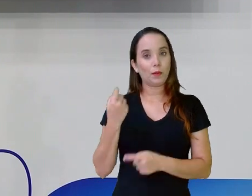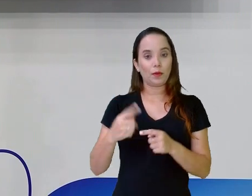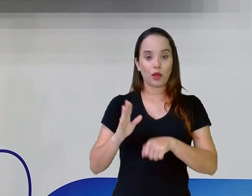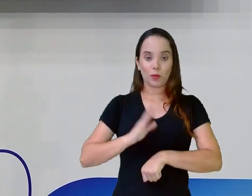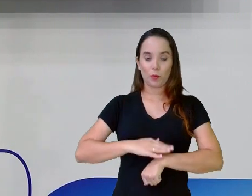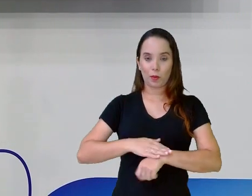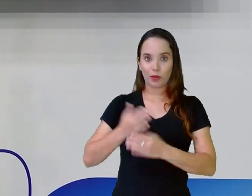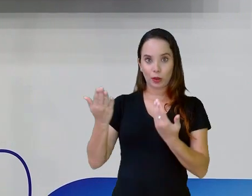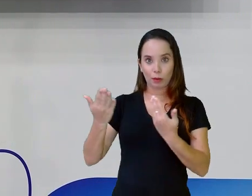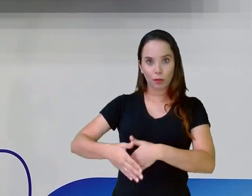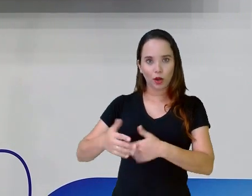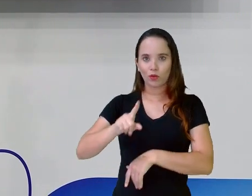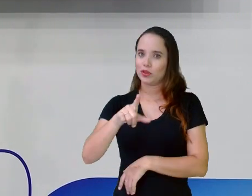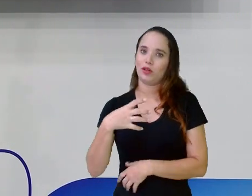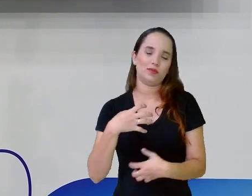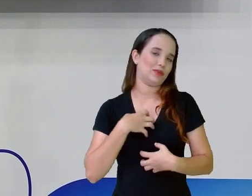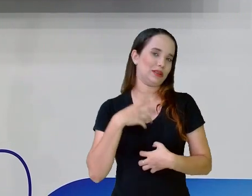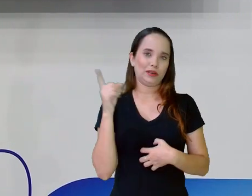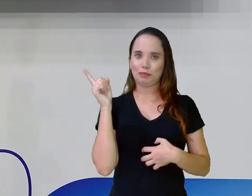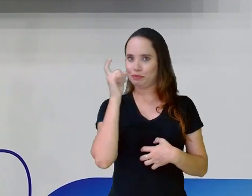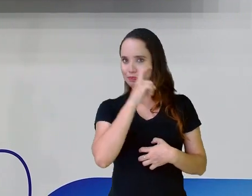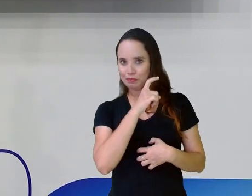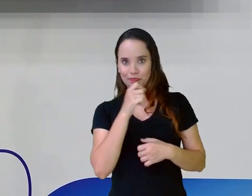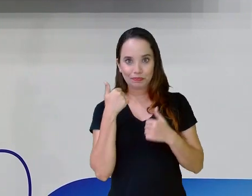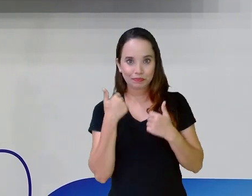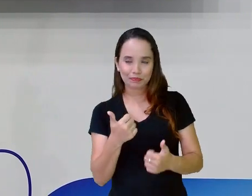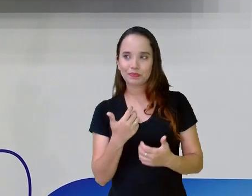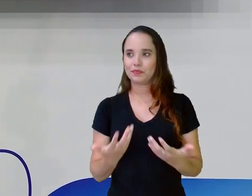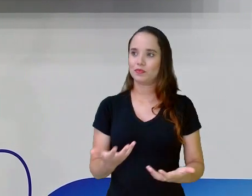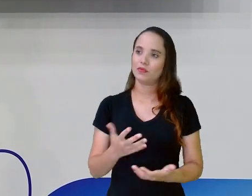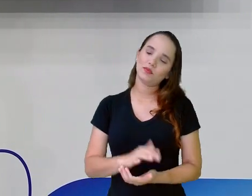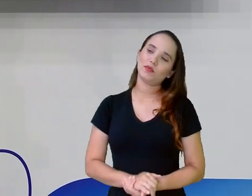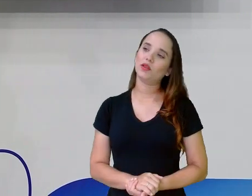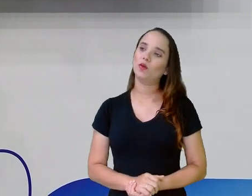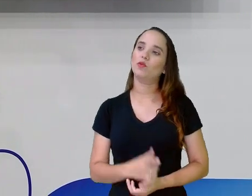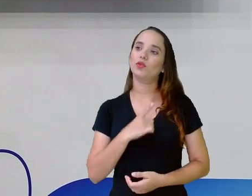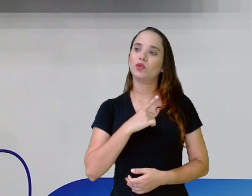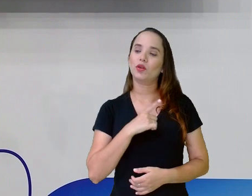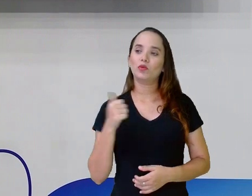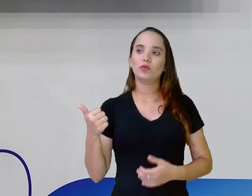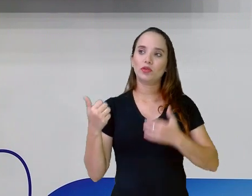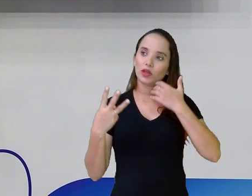tipo de dificuldade. Então, eu tenho R$